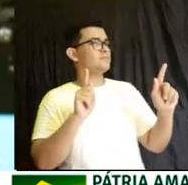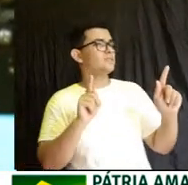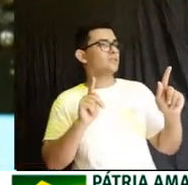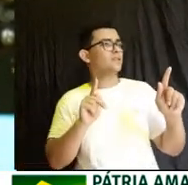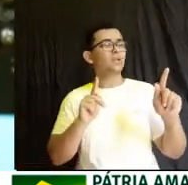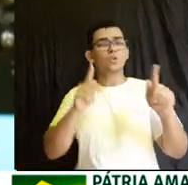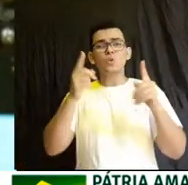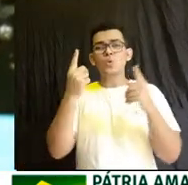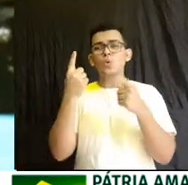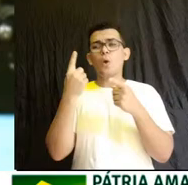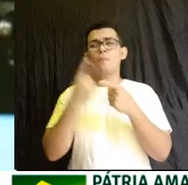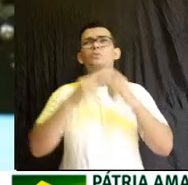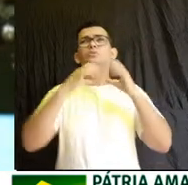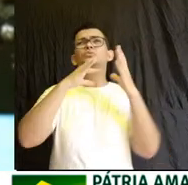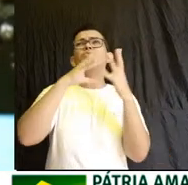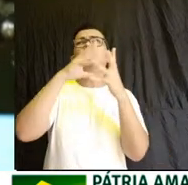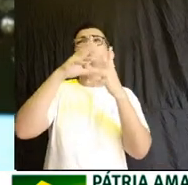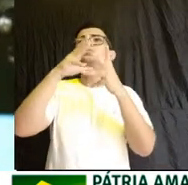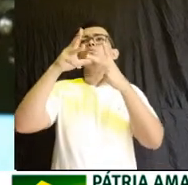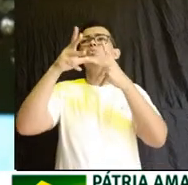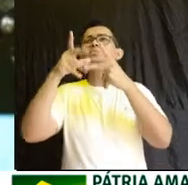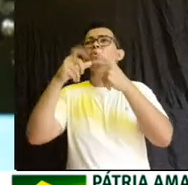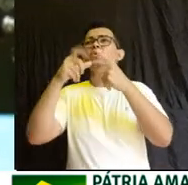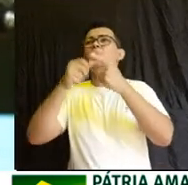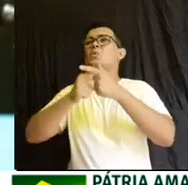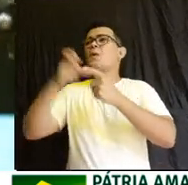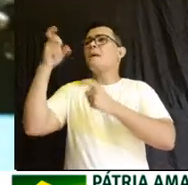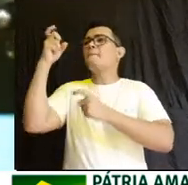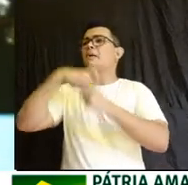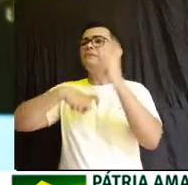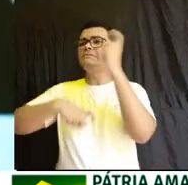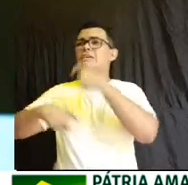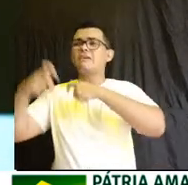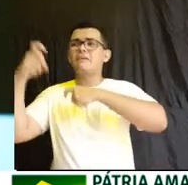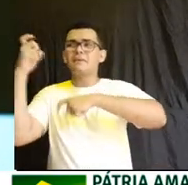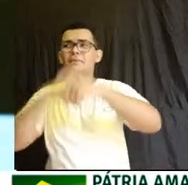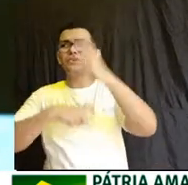Tudo real, as minhas mentiras.